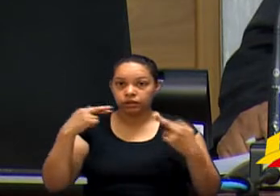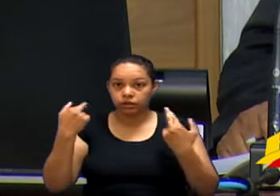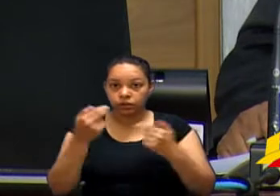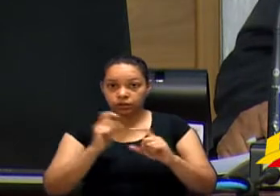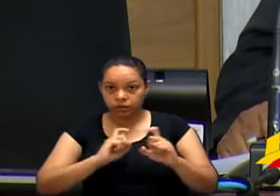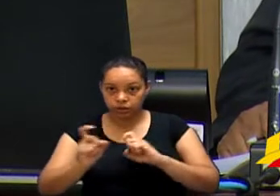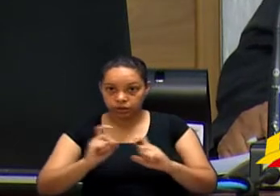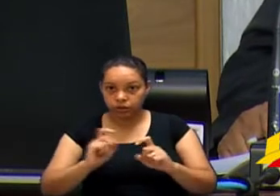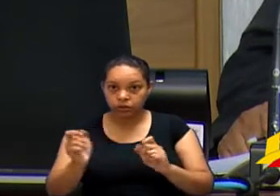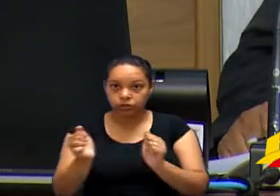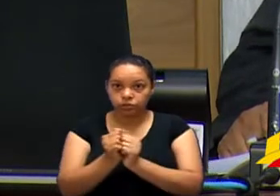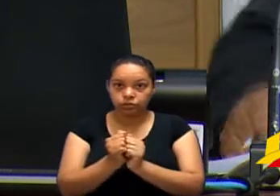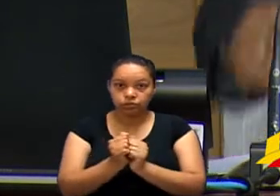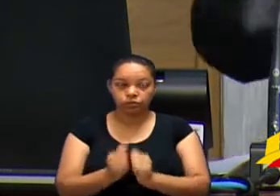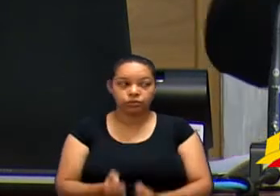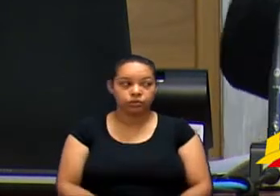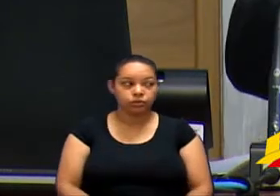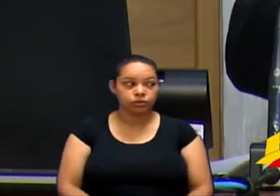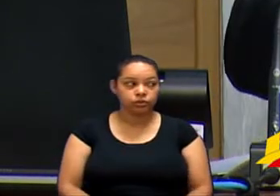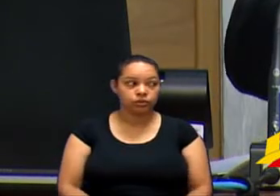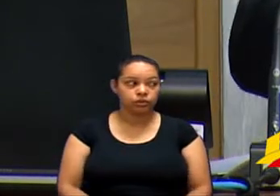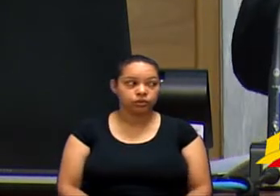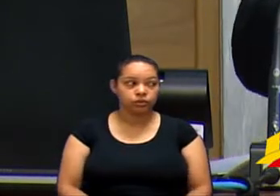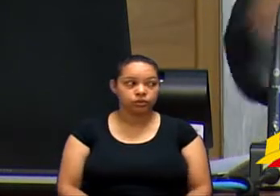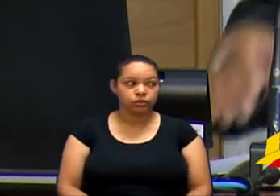puder comparecer em todos os vereadores